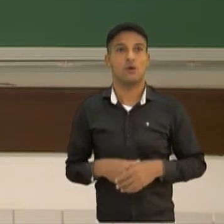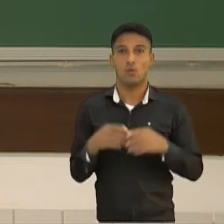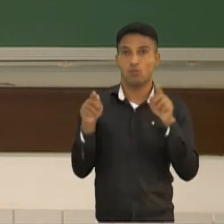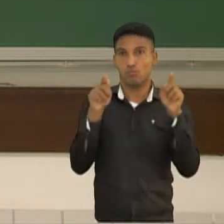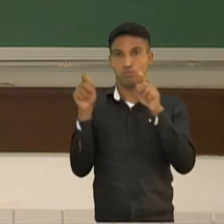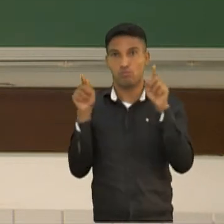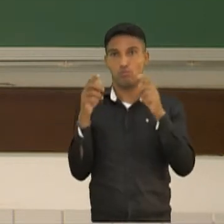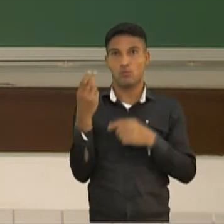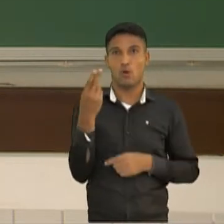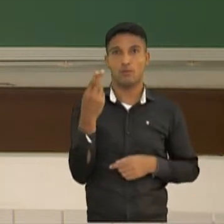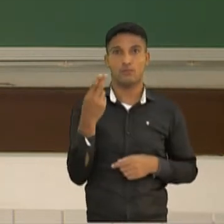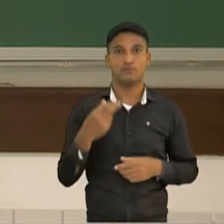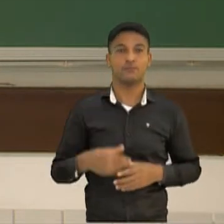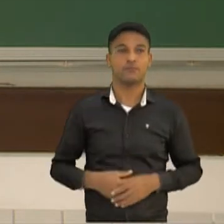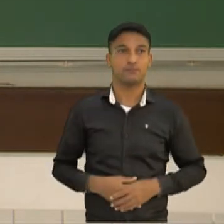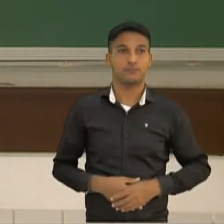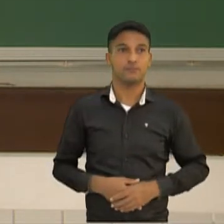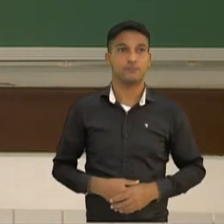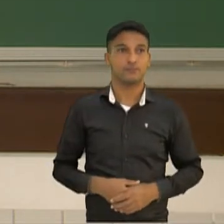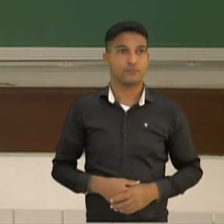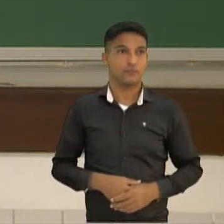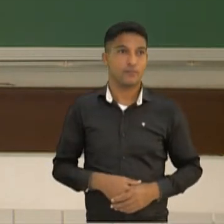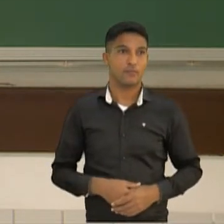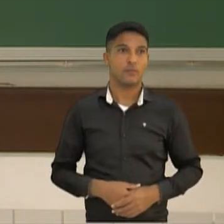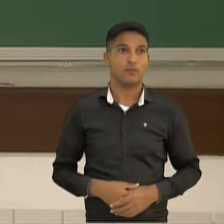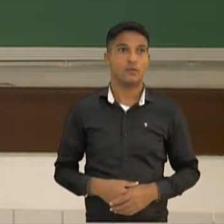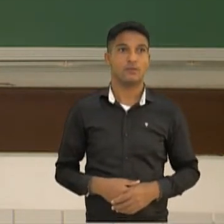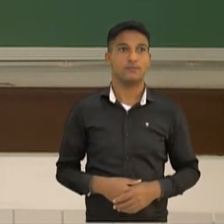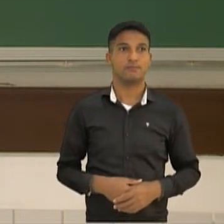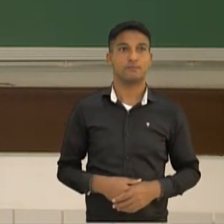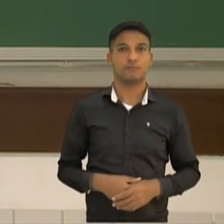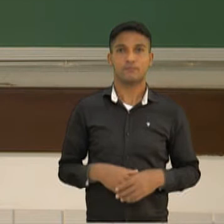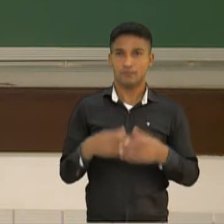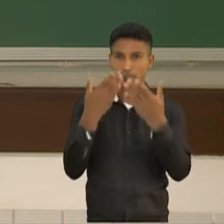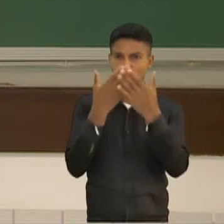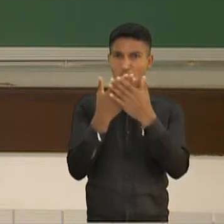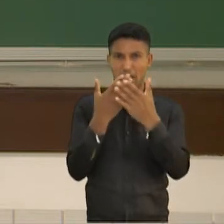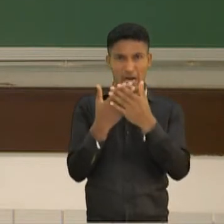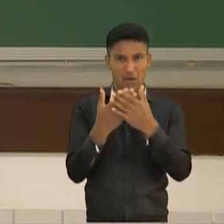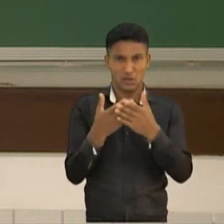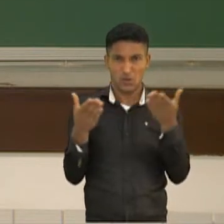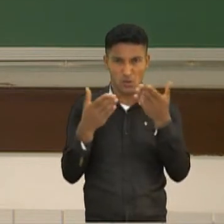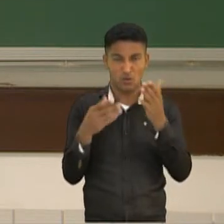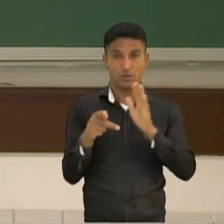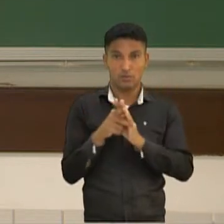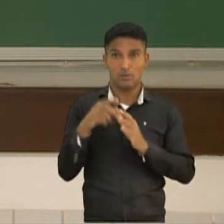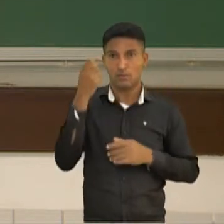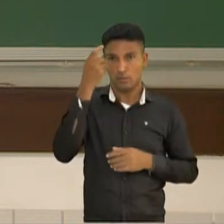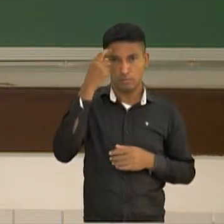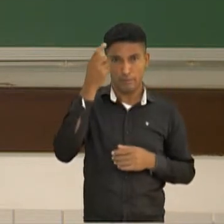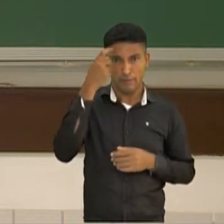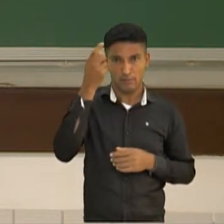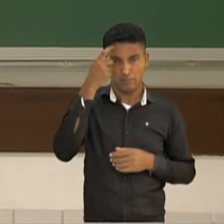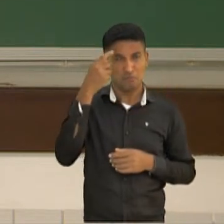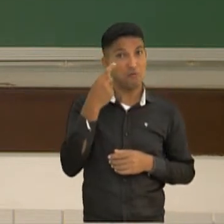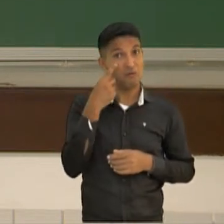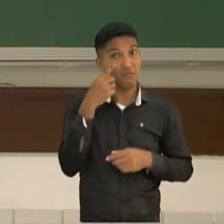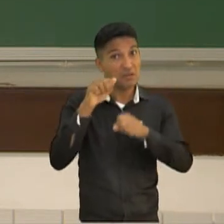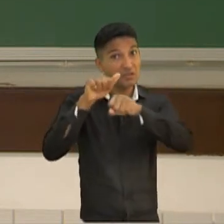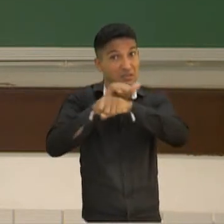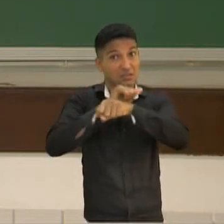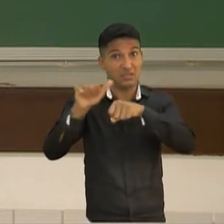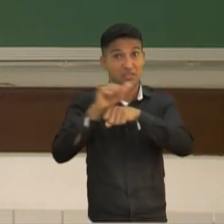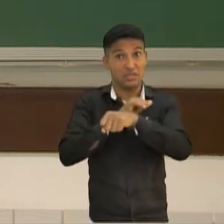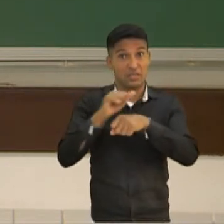para vocês, falou para vocês, contou para vocês que a nossa aula hoje é de cálculo mental. Vamos ver como é que a gente poderia fazer essa